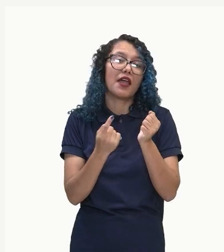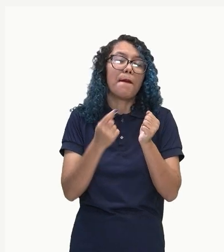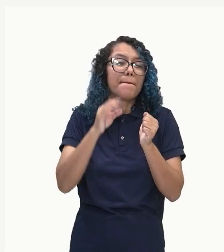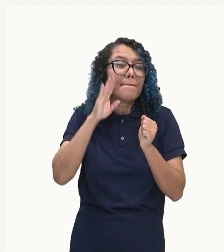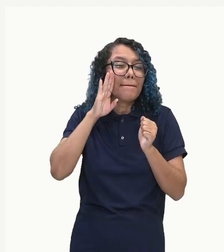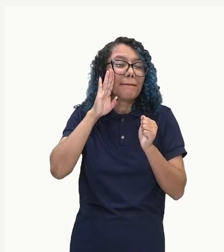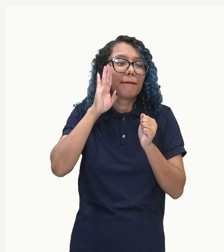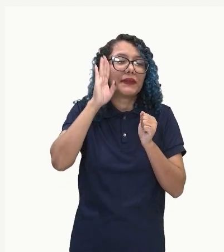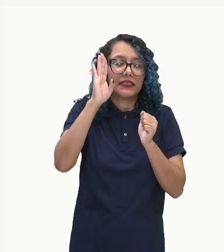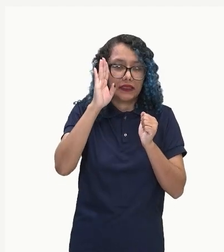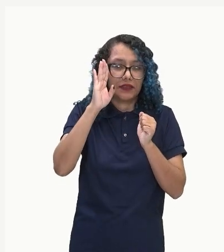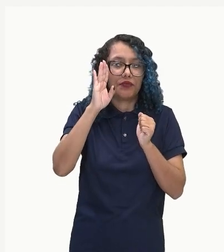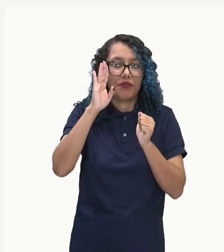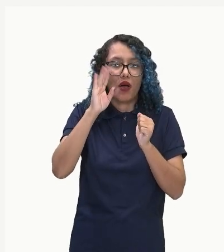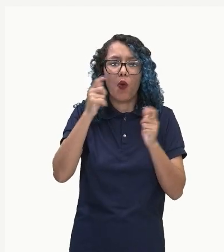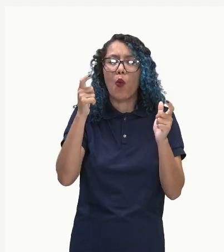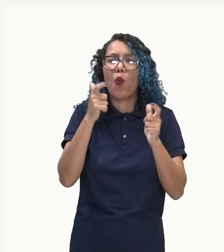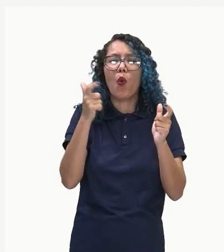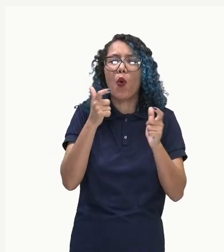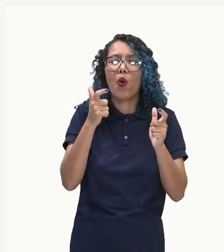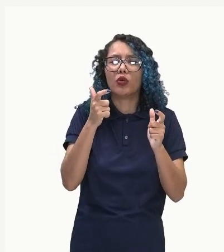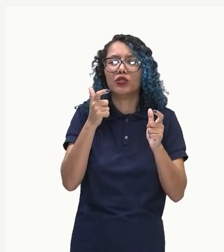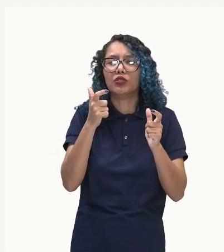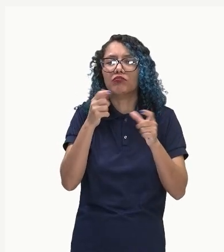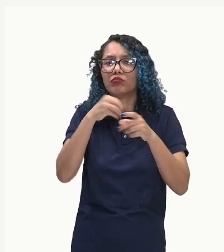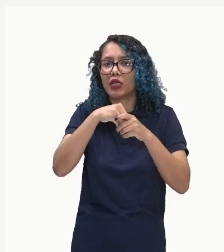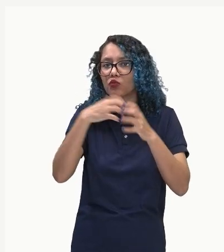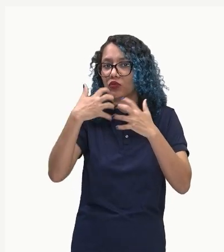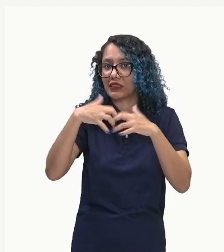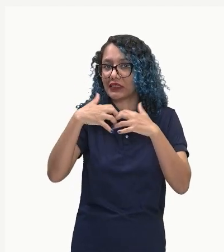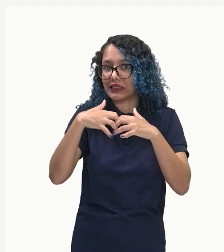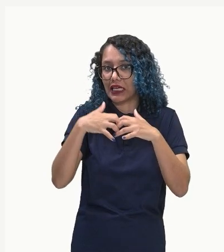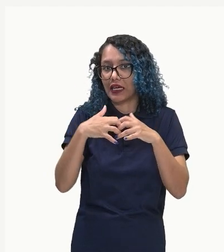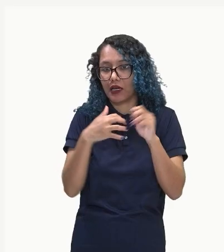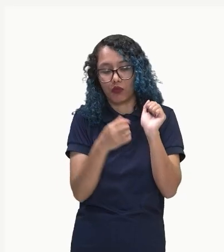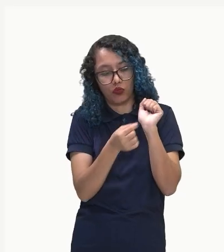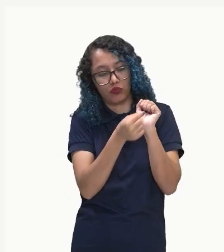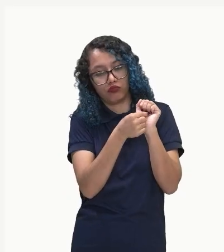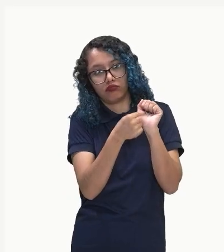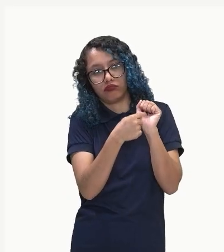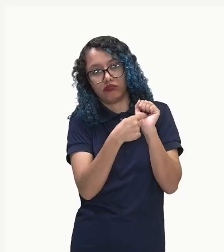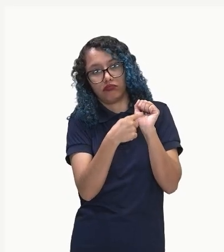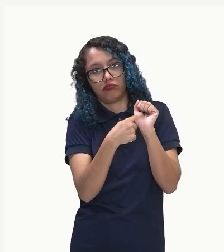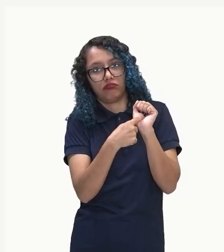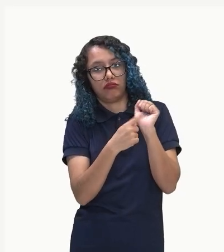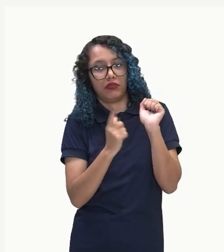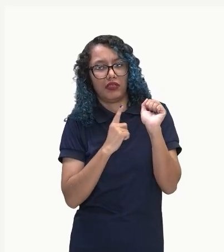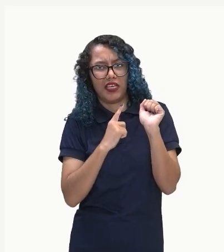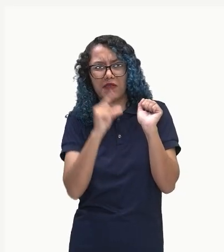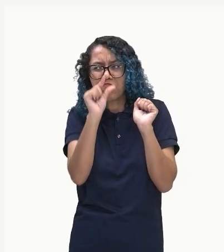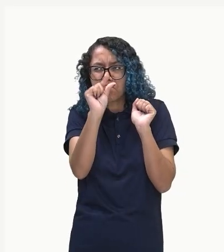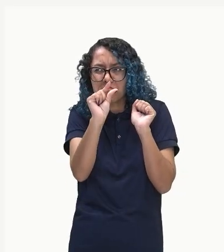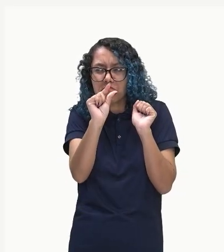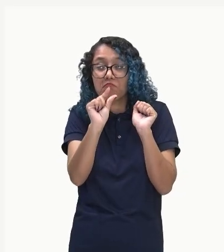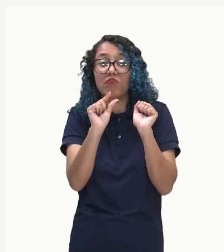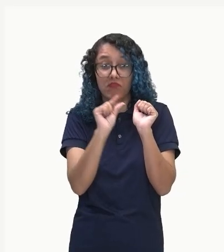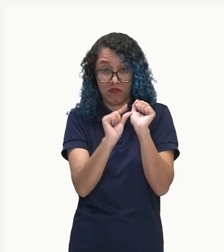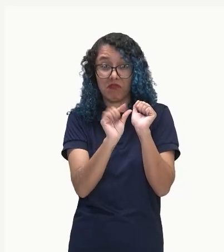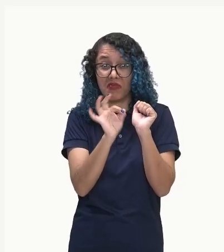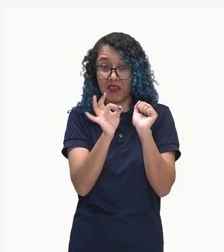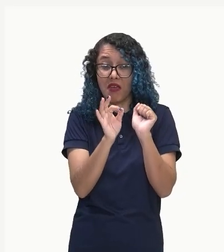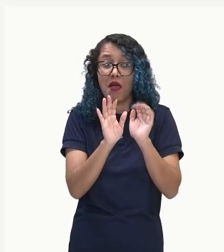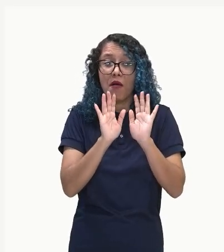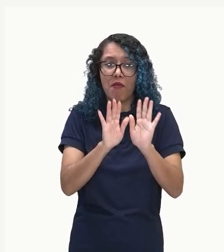está localizada bem na base do encéfalo, ou seja, dentro do crânio, e ela é muito pequena, mas ela tem aí